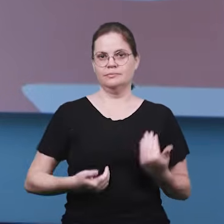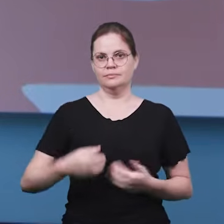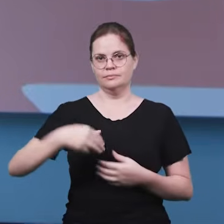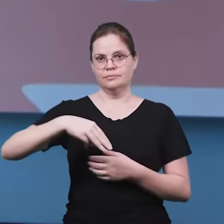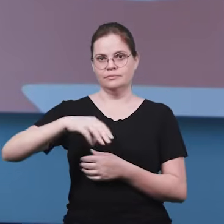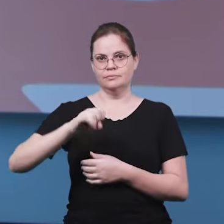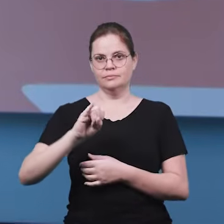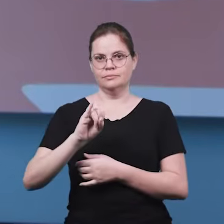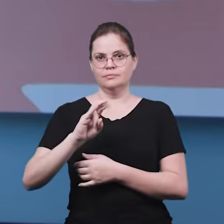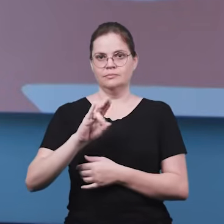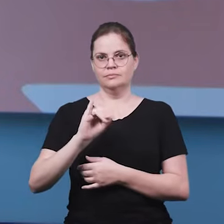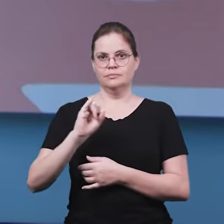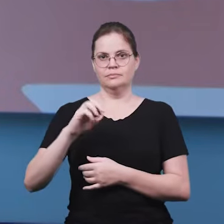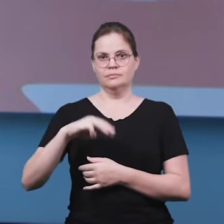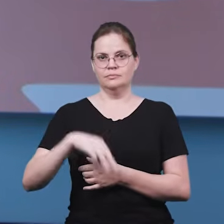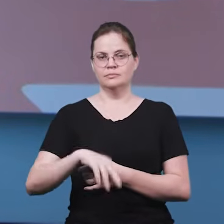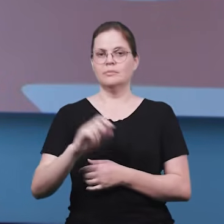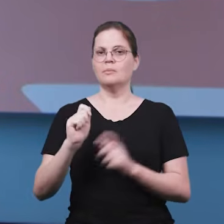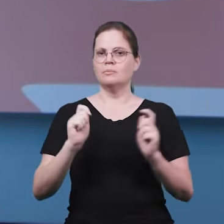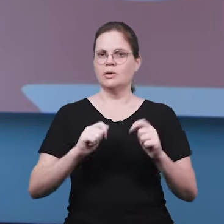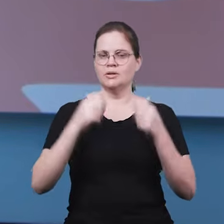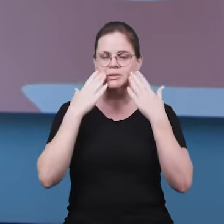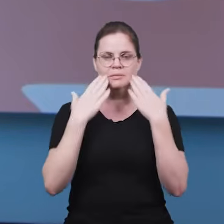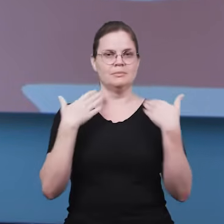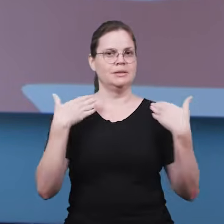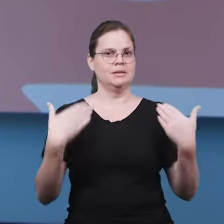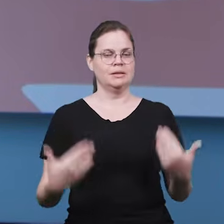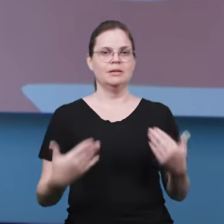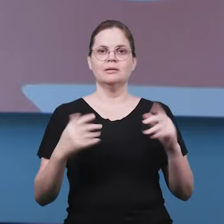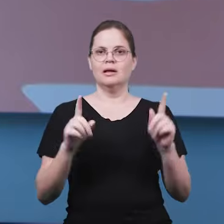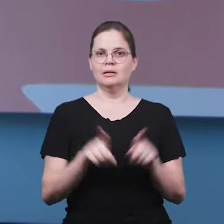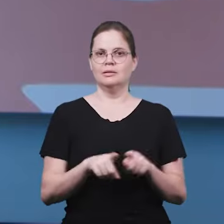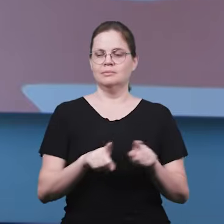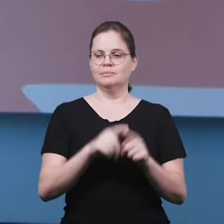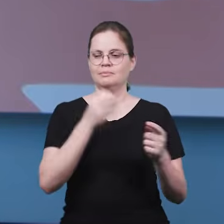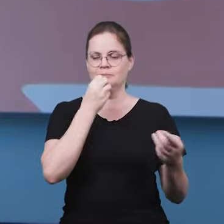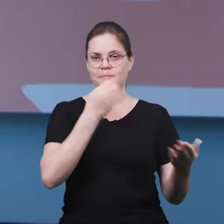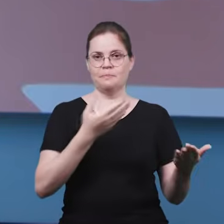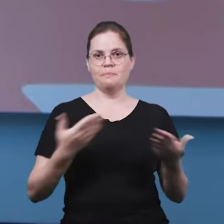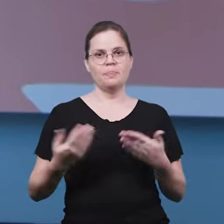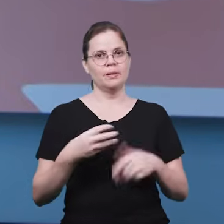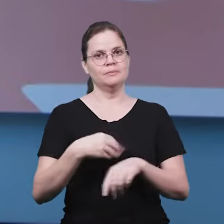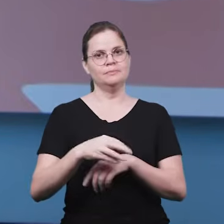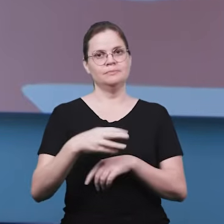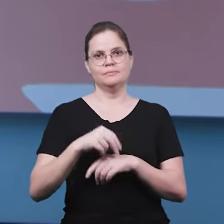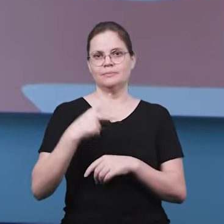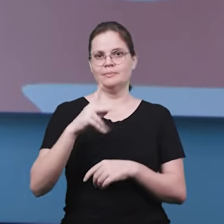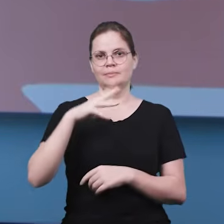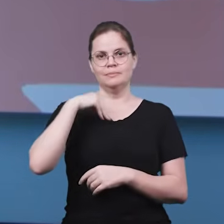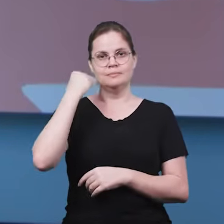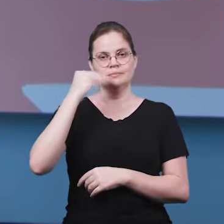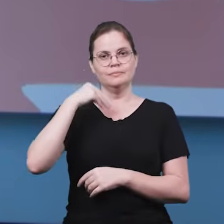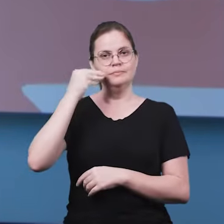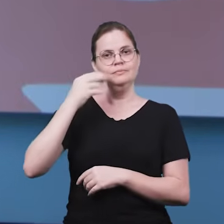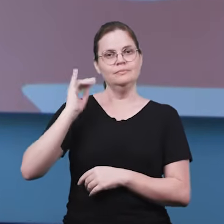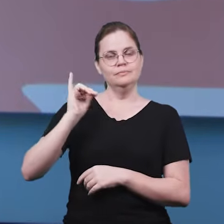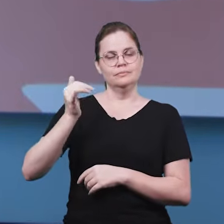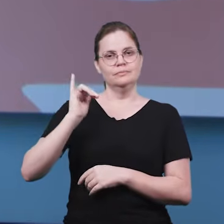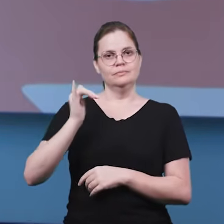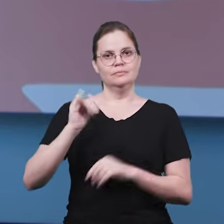seja muito bem-vinda, Miriam. Pode se apresentar e compartilhar um pouco sobre a sua trajetória